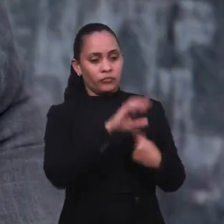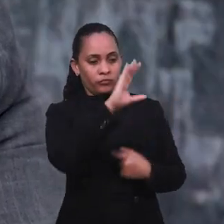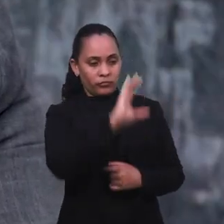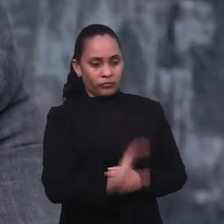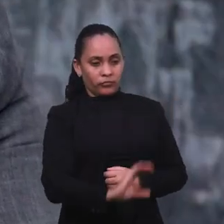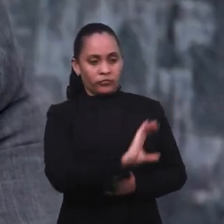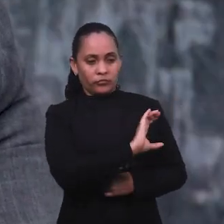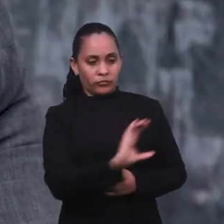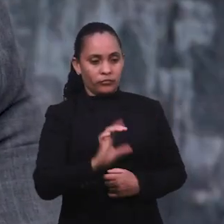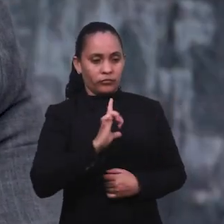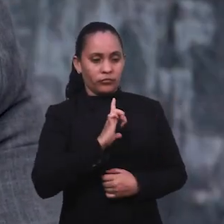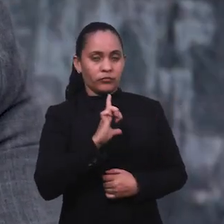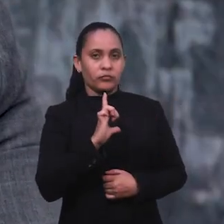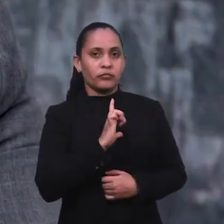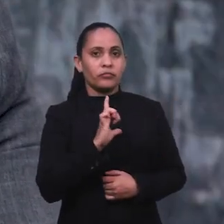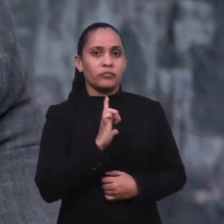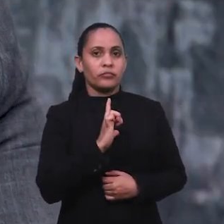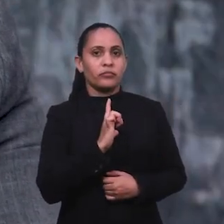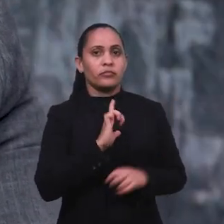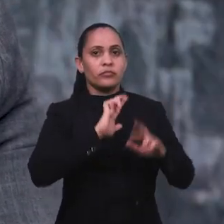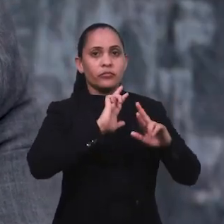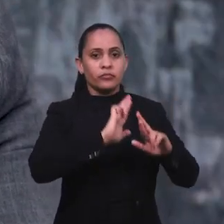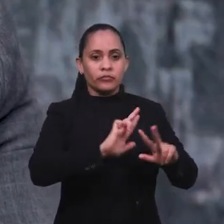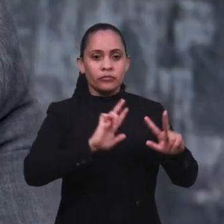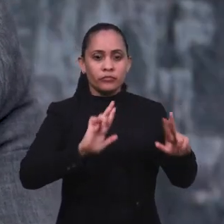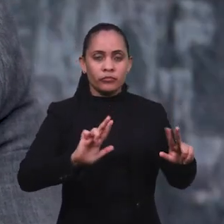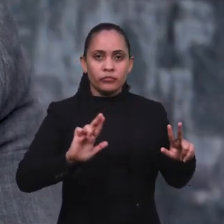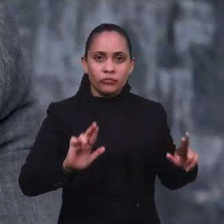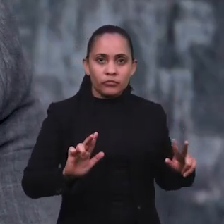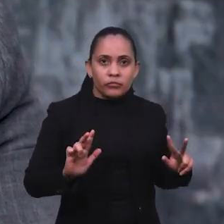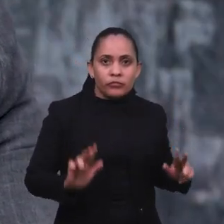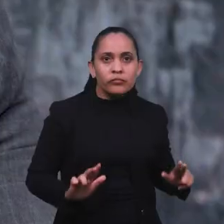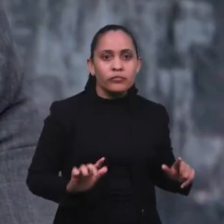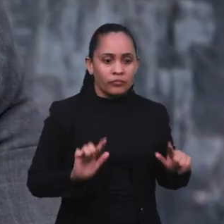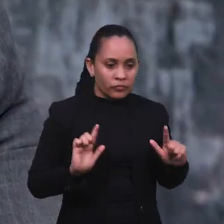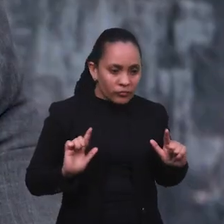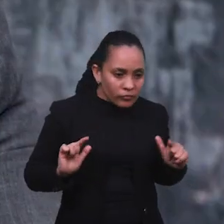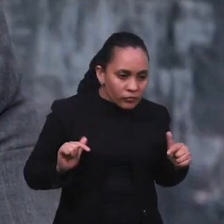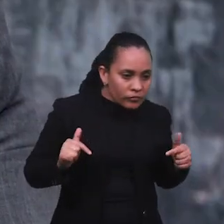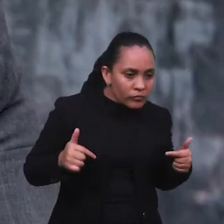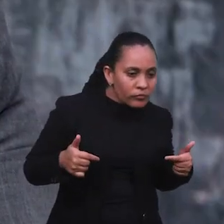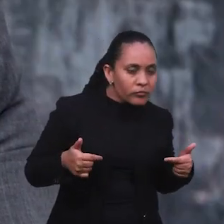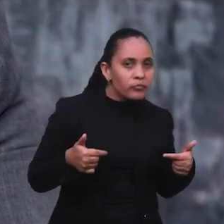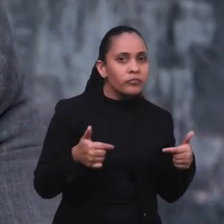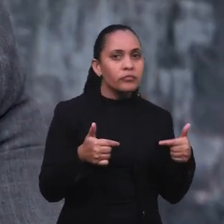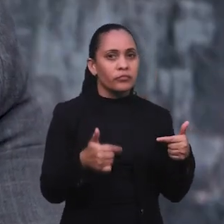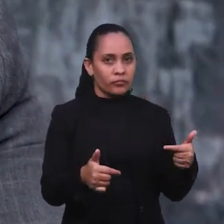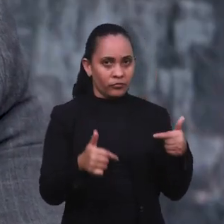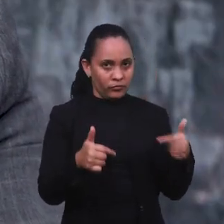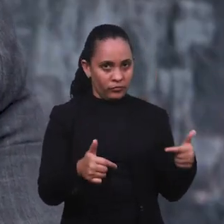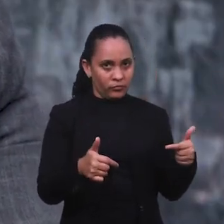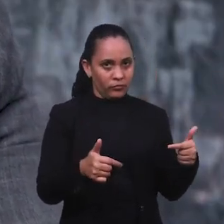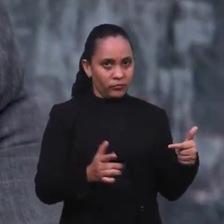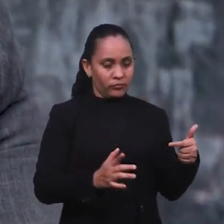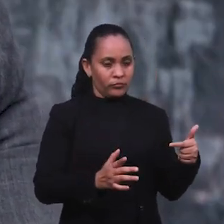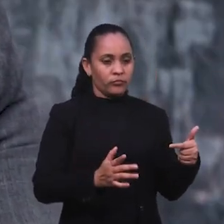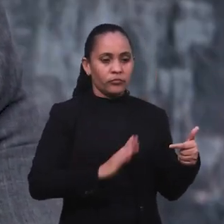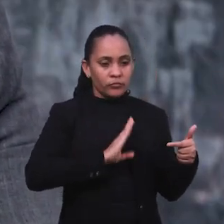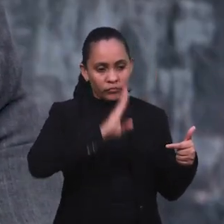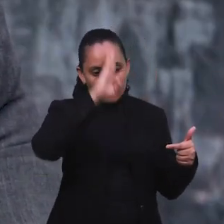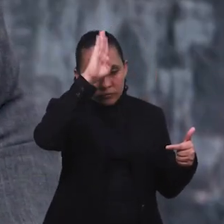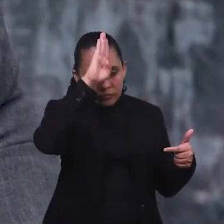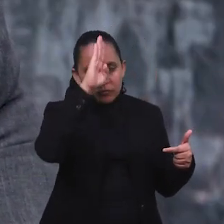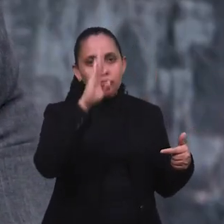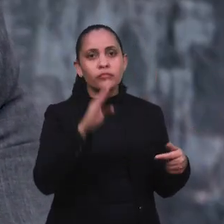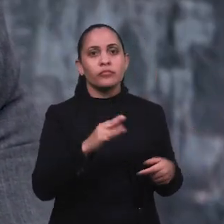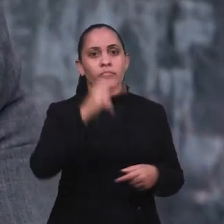si uma série de rituais, uma série de aspectos que vêm do romanismo. Um dos títulos que o